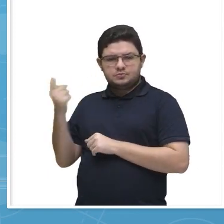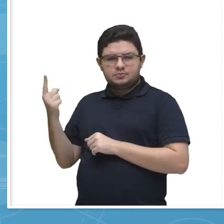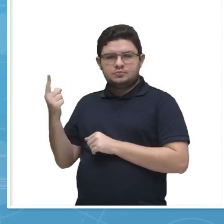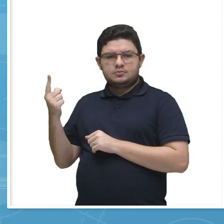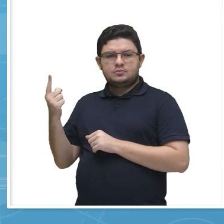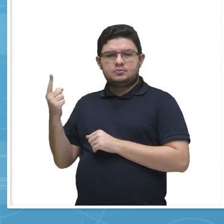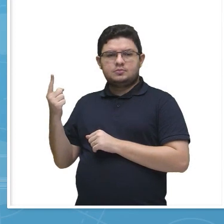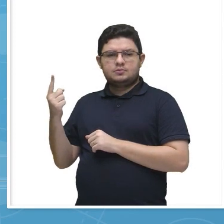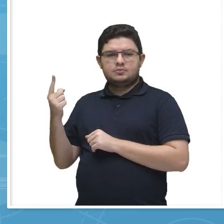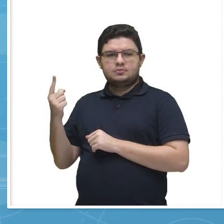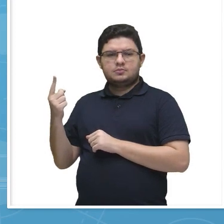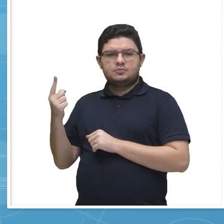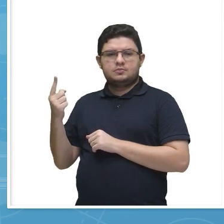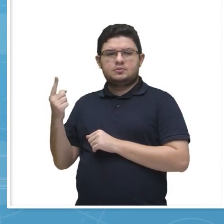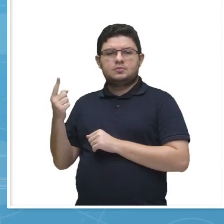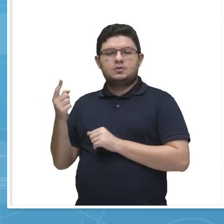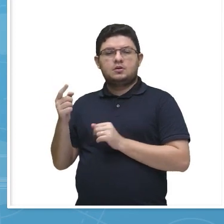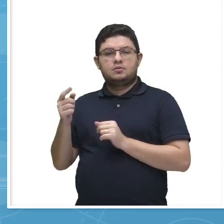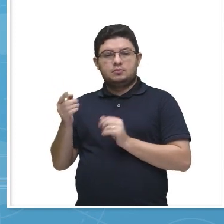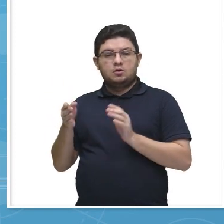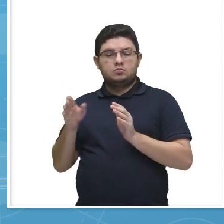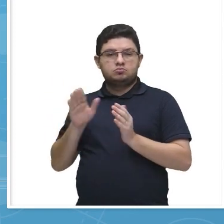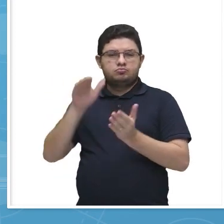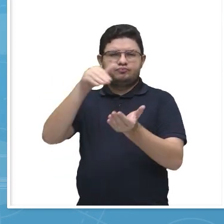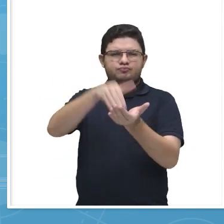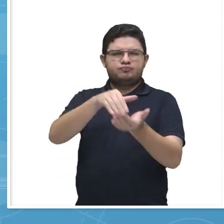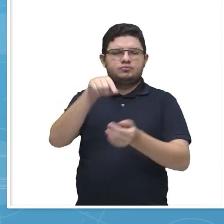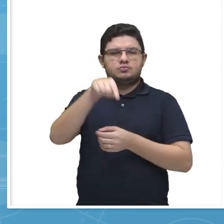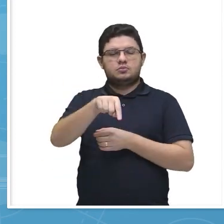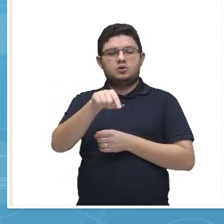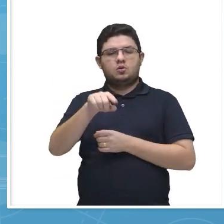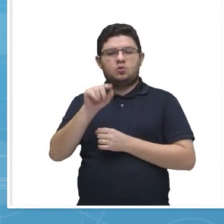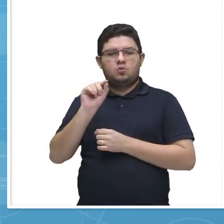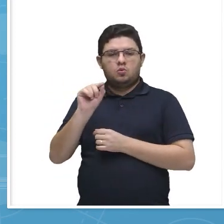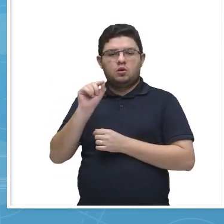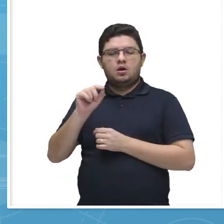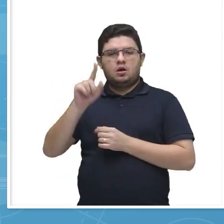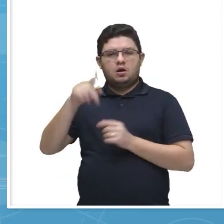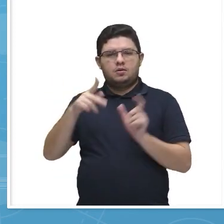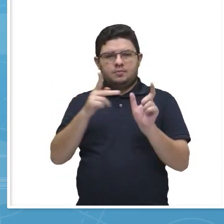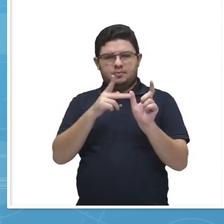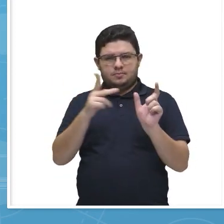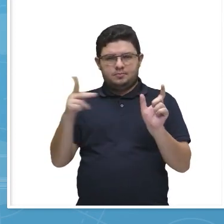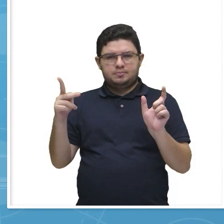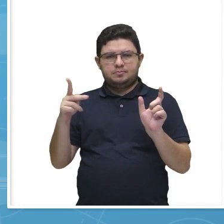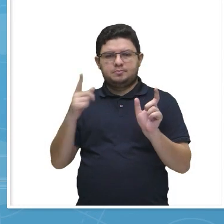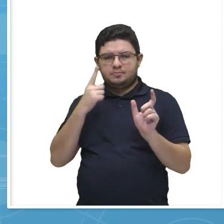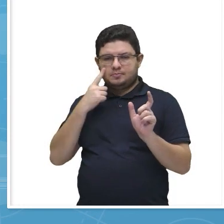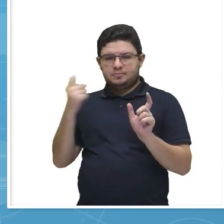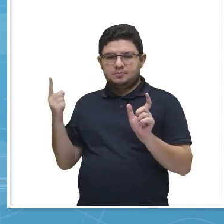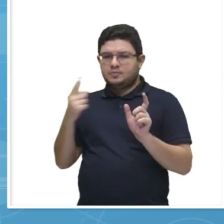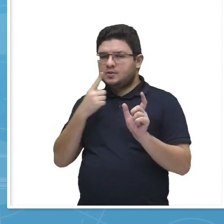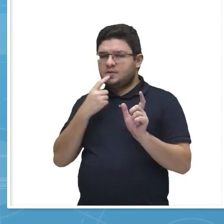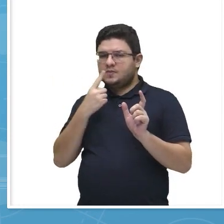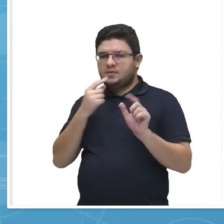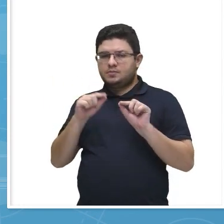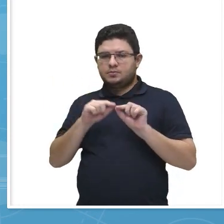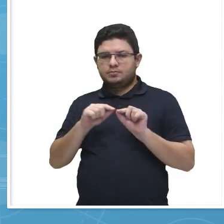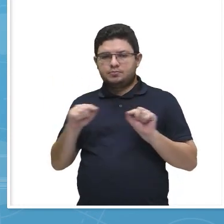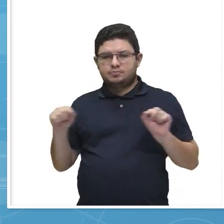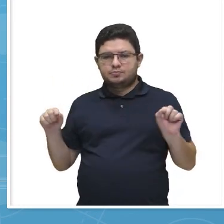em vermelho, chegou na reta final o meu predicado, abreviando aqui esse predicado, tá,